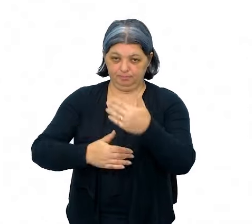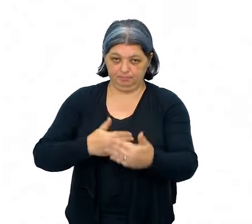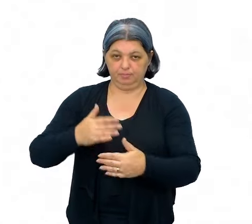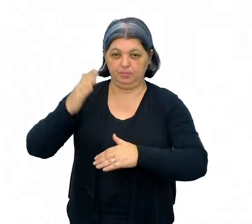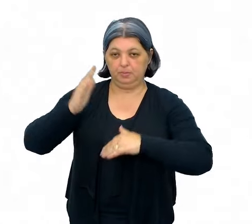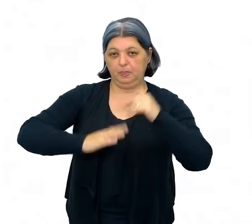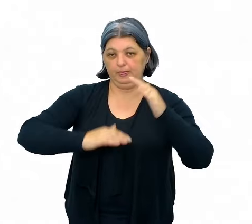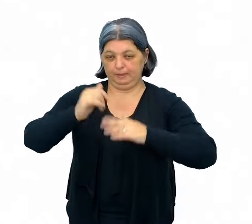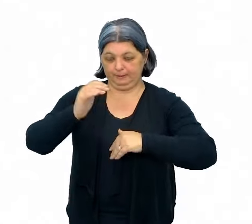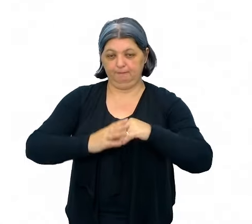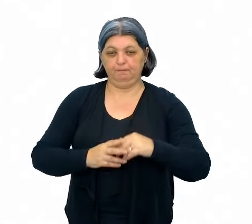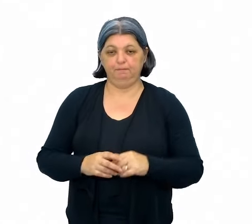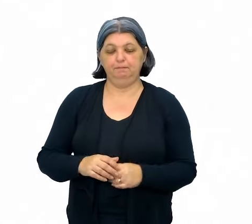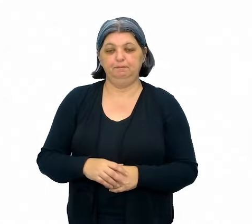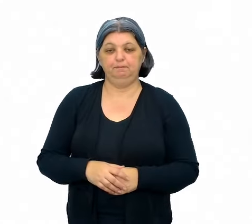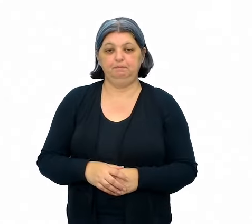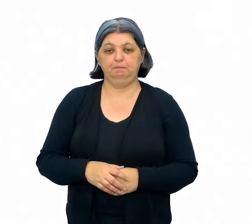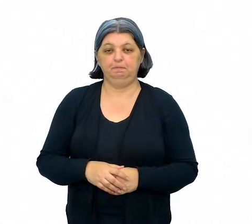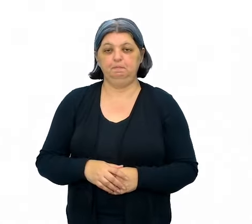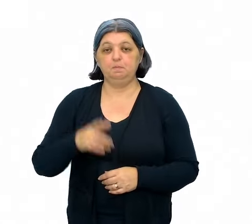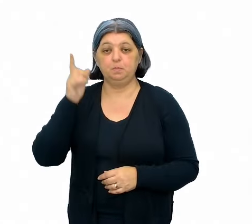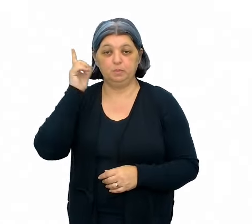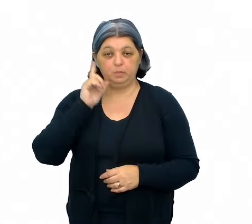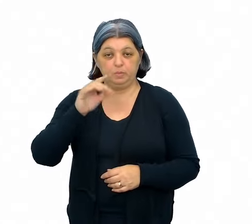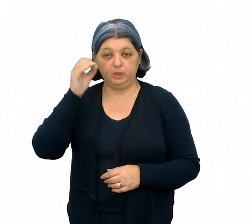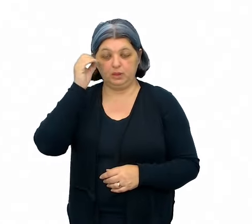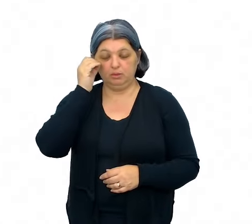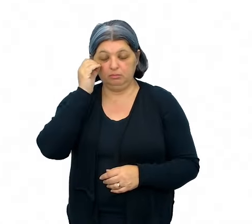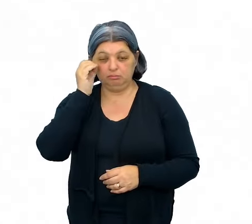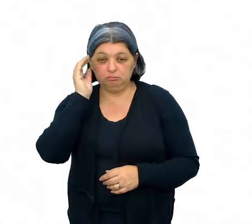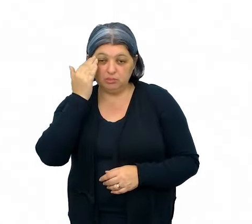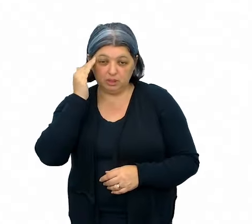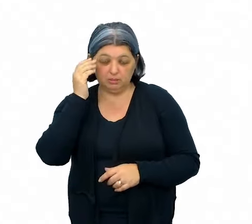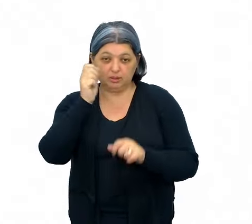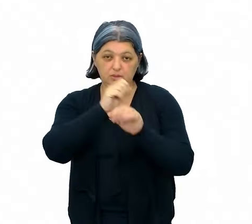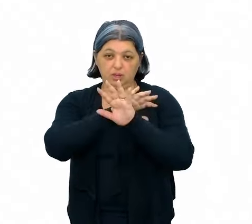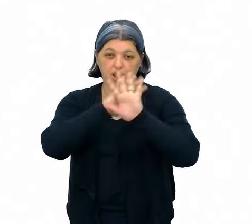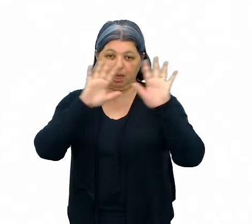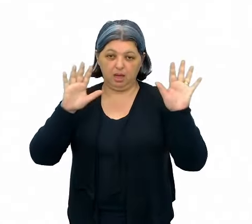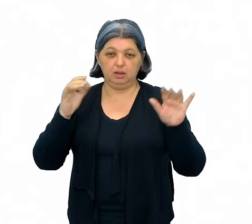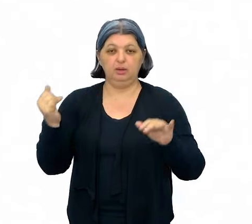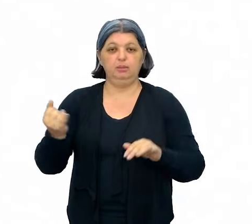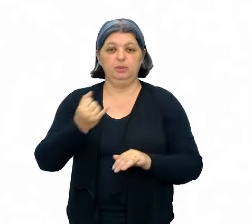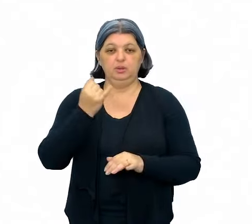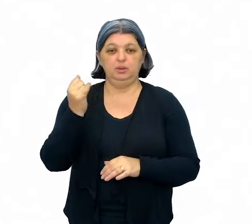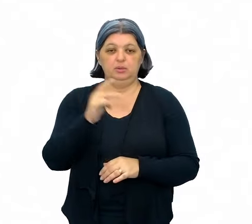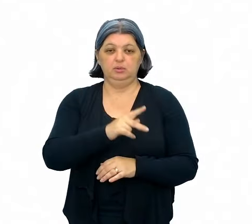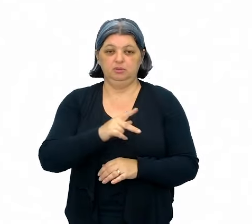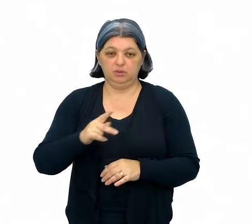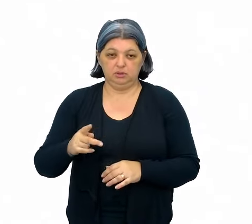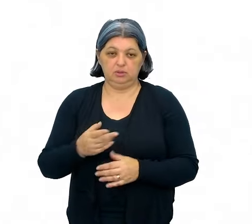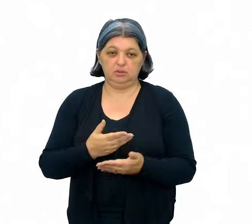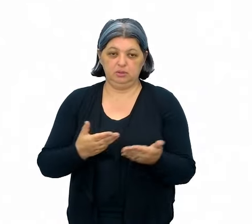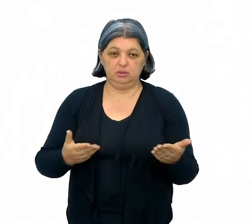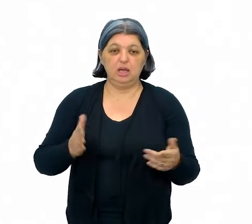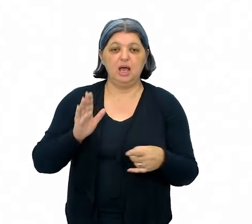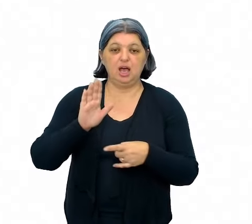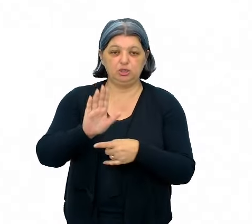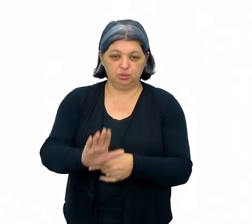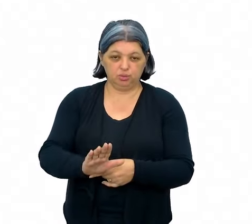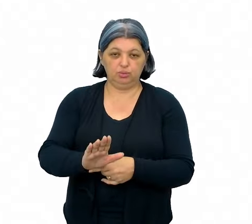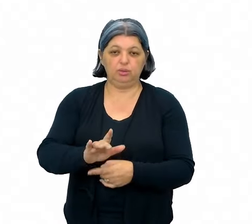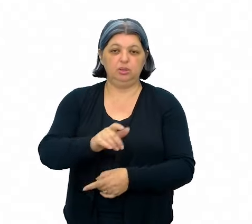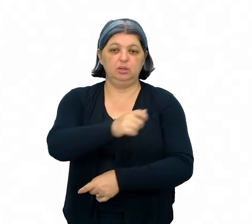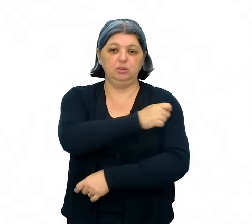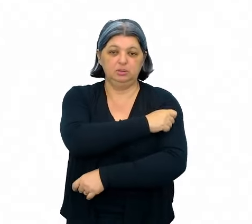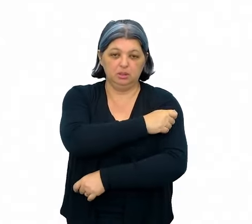dessa habilidade seja favorecido, é importante que vocês, professores e professoras, ajudem os estudantes